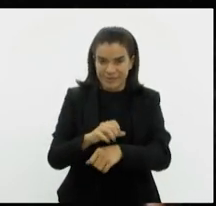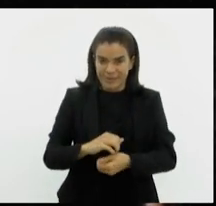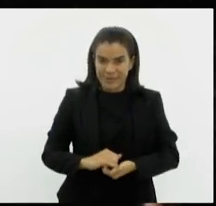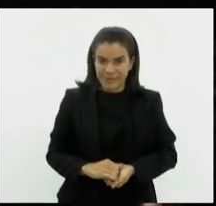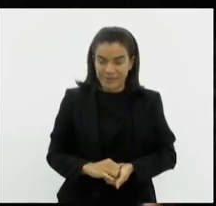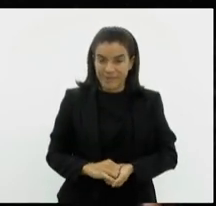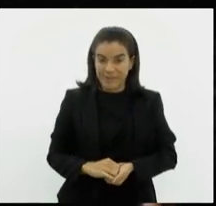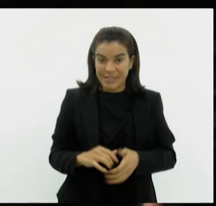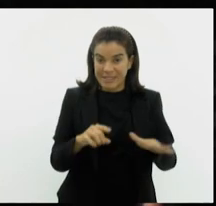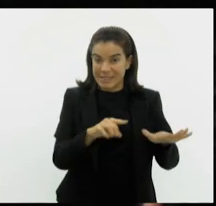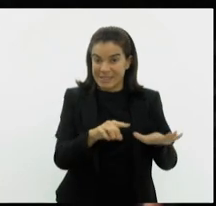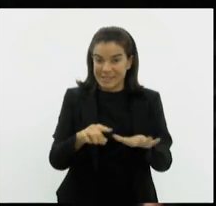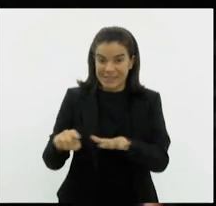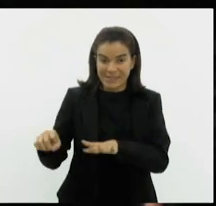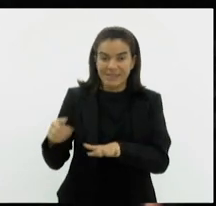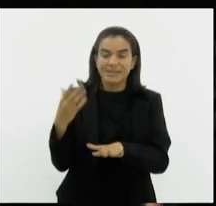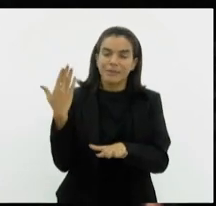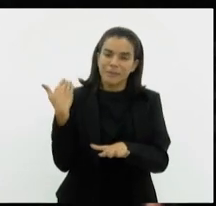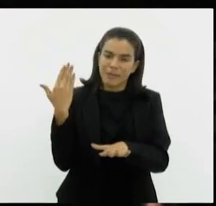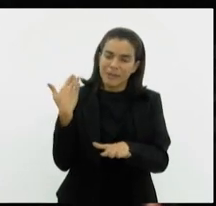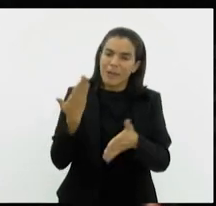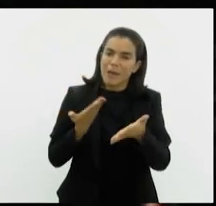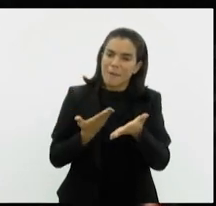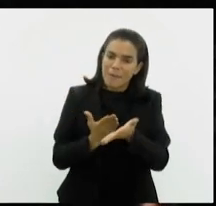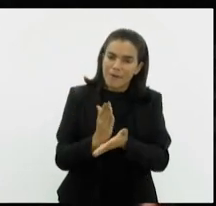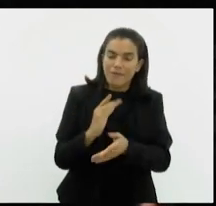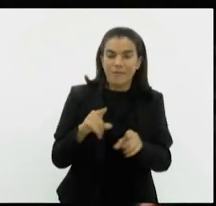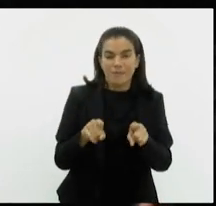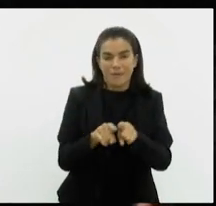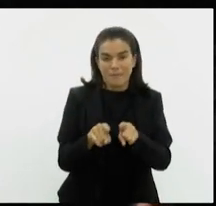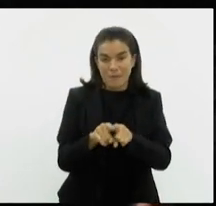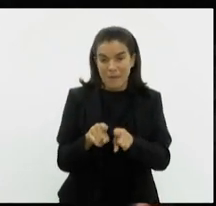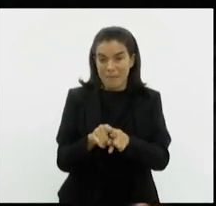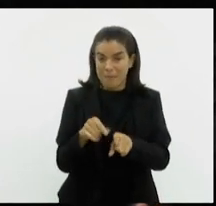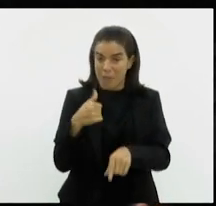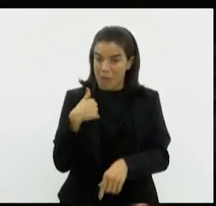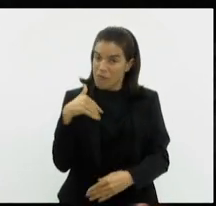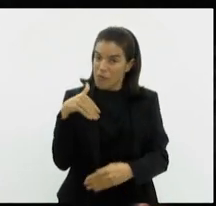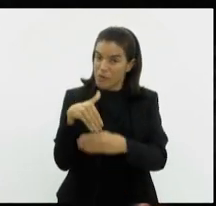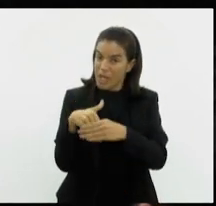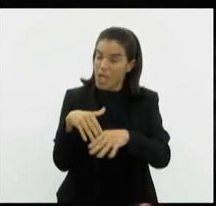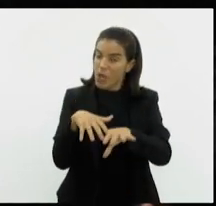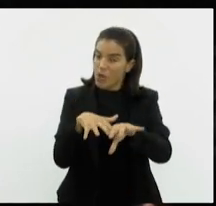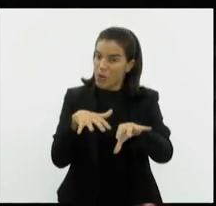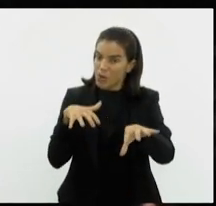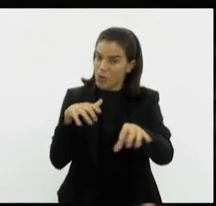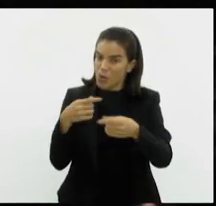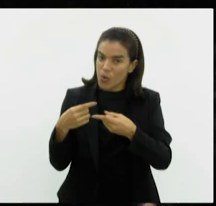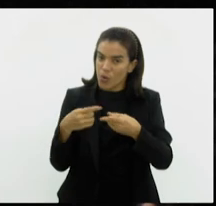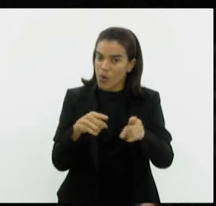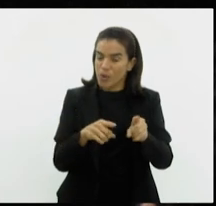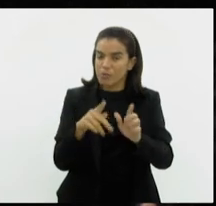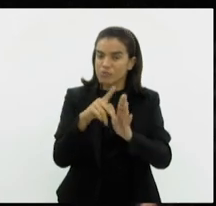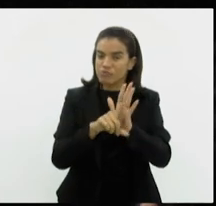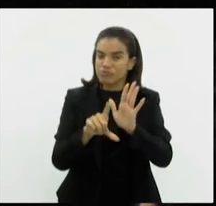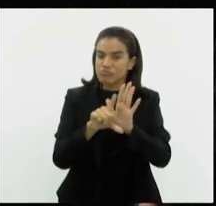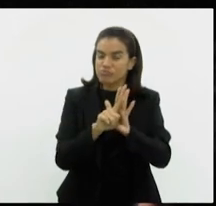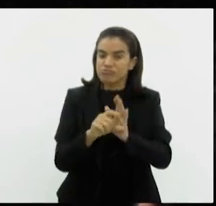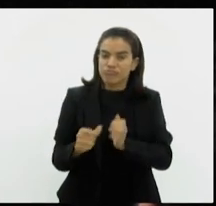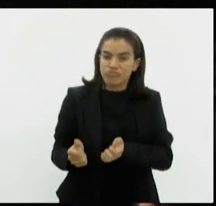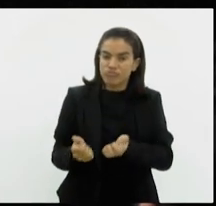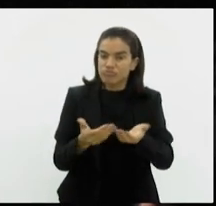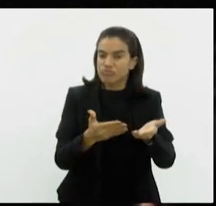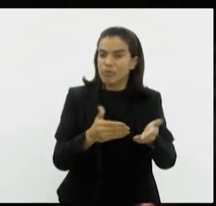ano semana passada aprovamos aqui com o meu voto contra um projeto de lei concedendo a